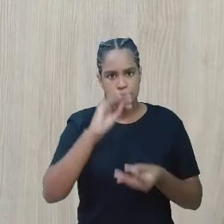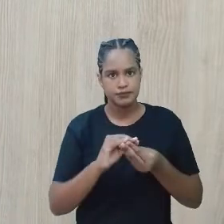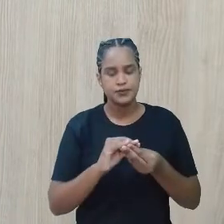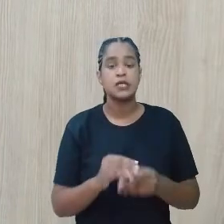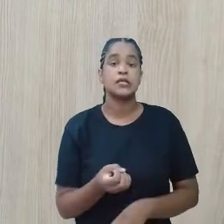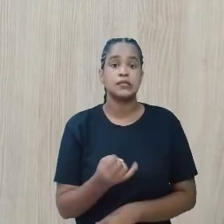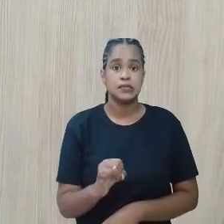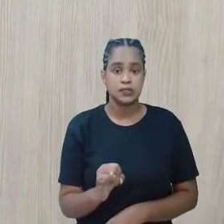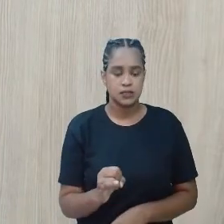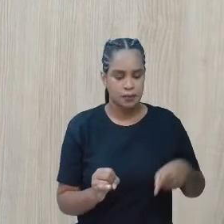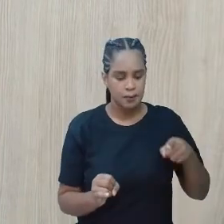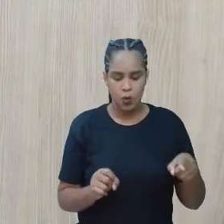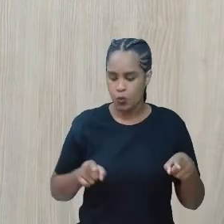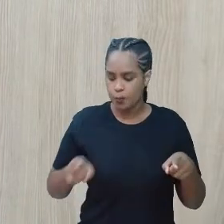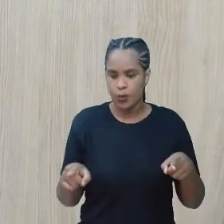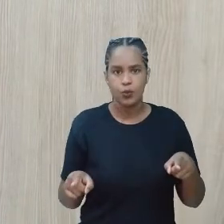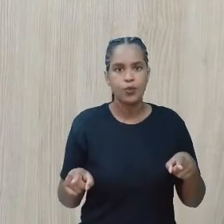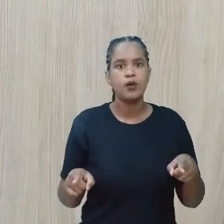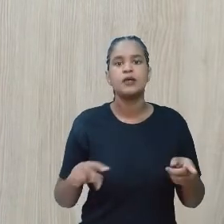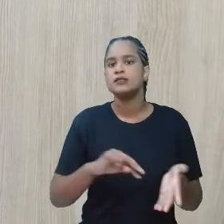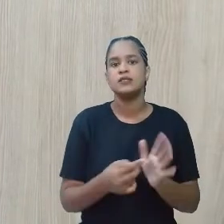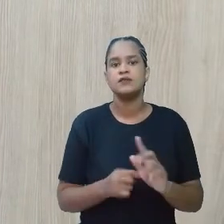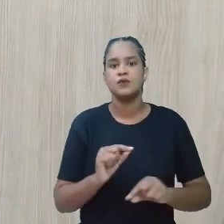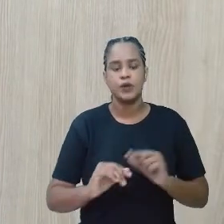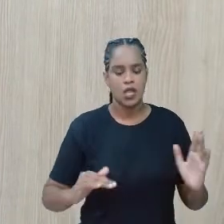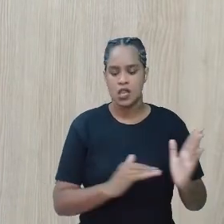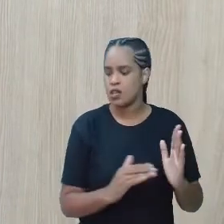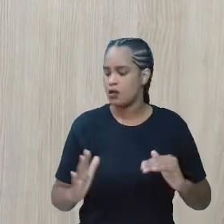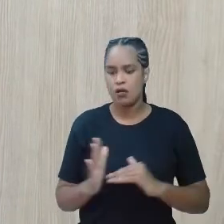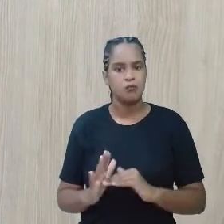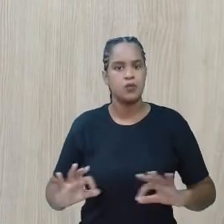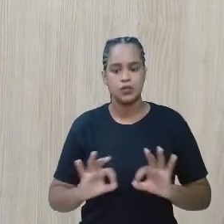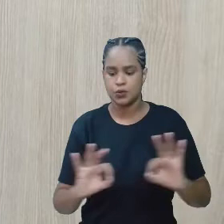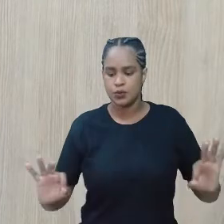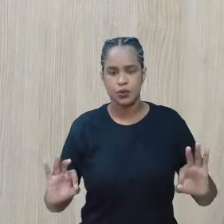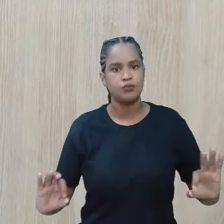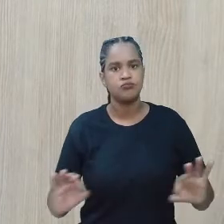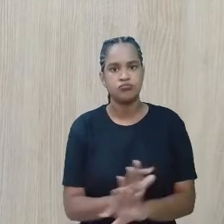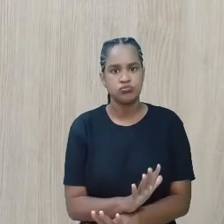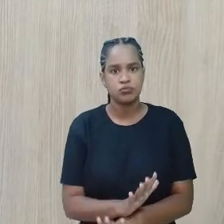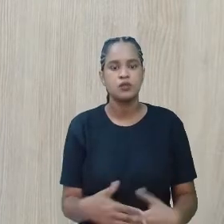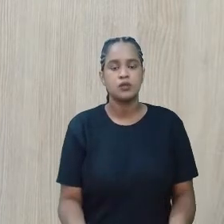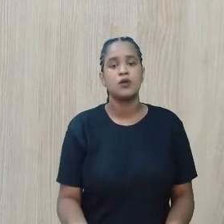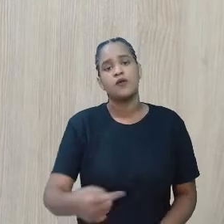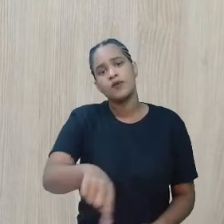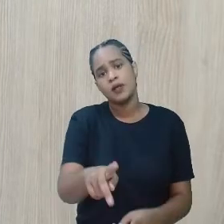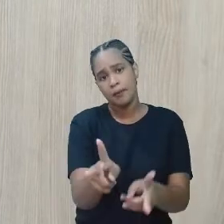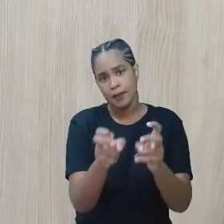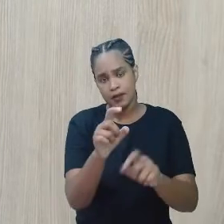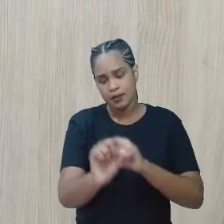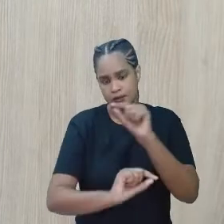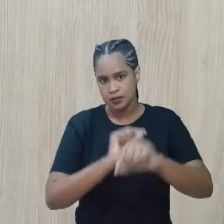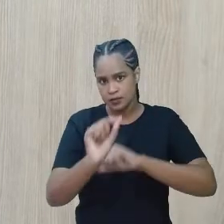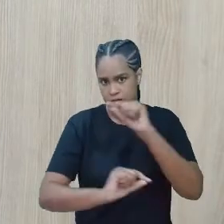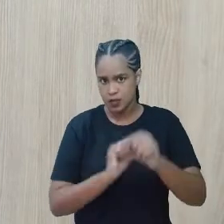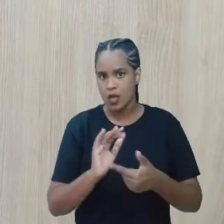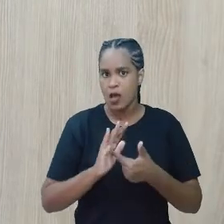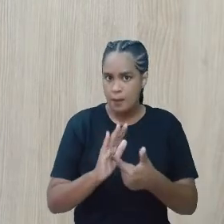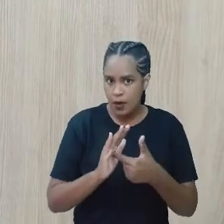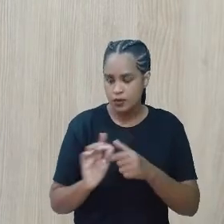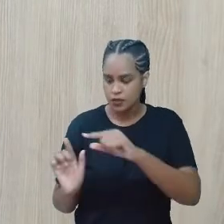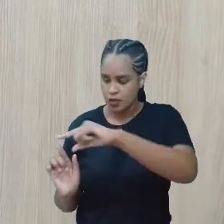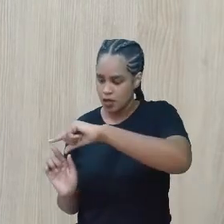gente tem dois pontinhos, a gente consegue finalizar, a gente consegue medir. Então comece aí a perceber que as indicações